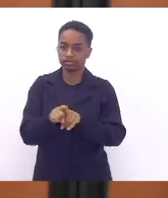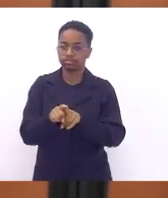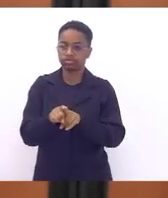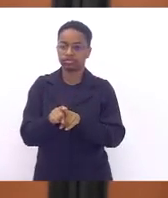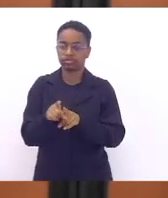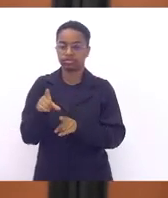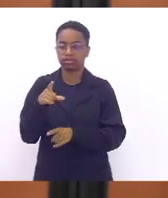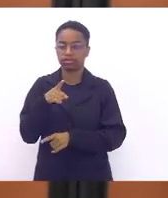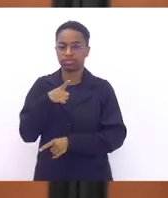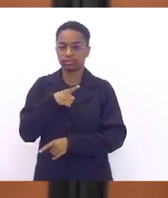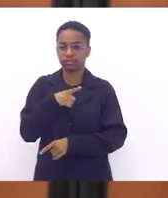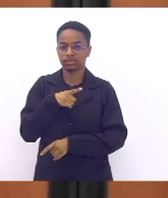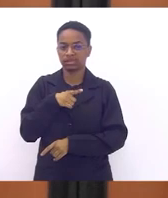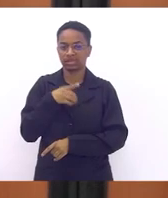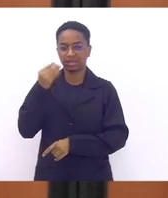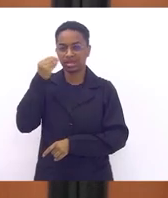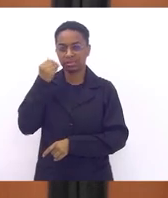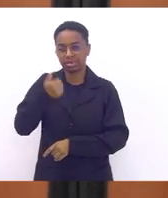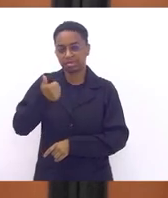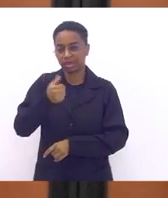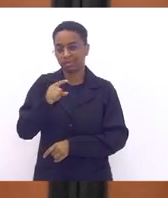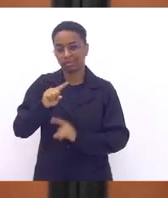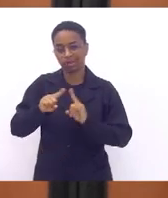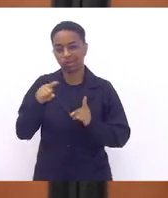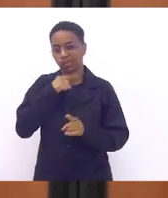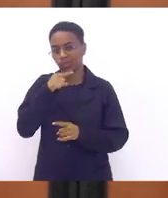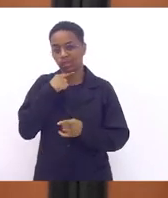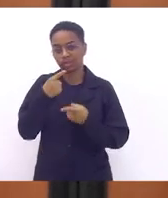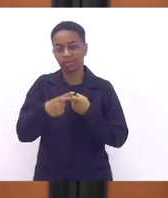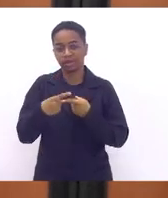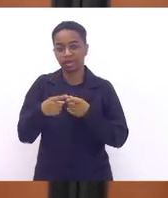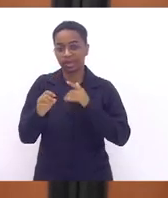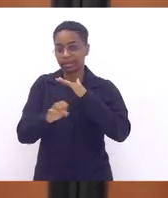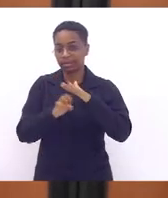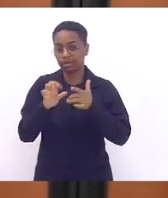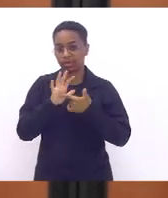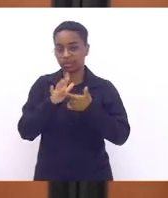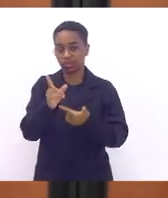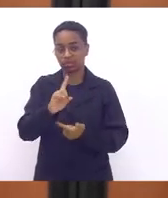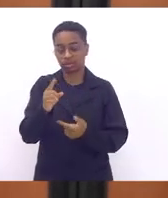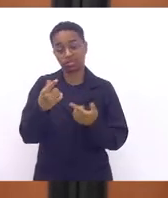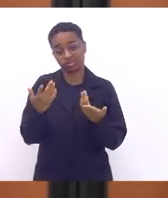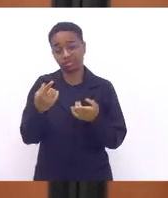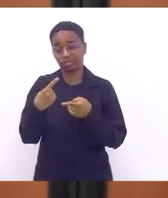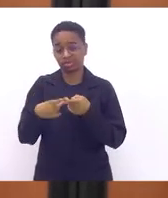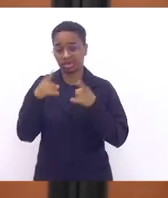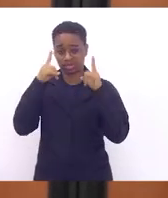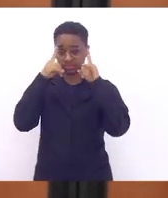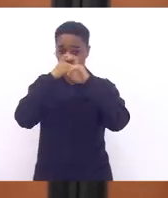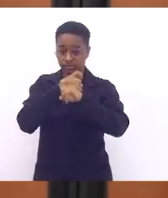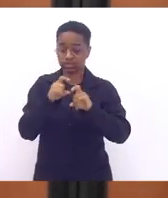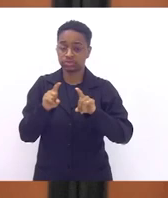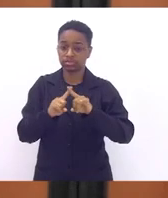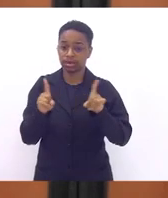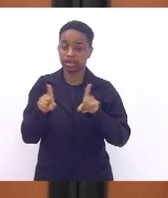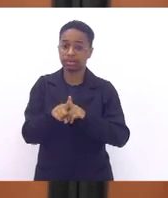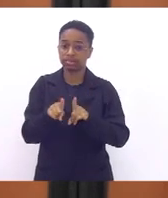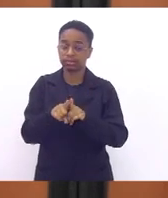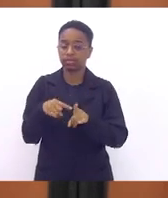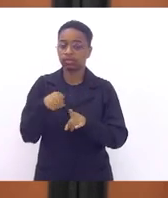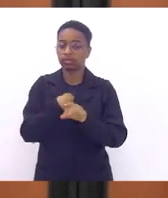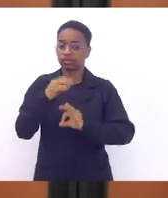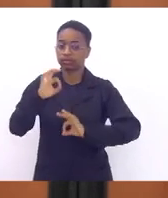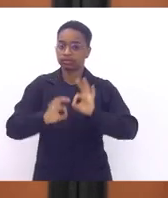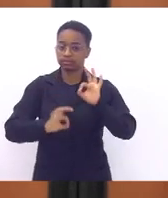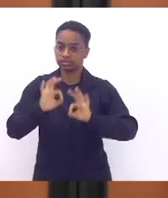uma primeira tentativa que não foi bem sucedida, porque as empresas não se apresentaram. Eu acho que, em função da complexidade, a gente está fazendo os